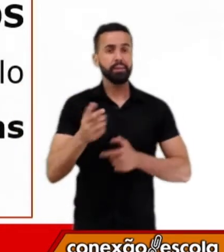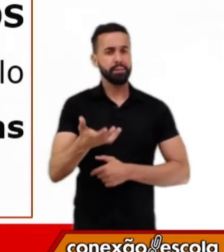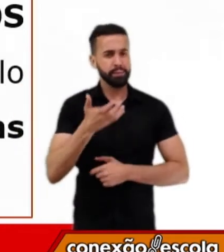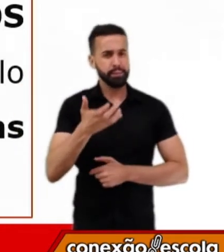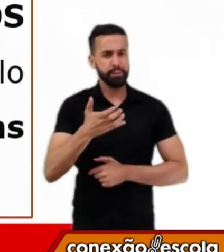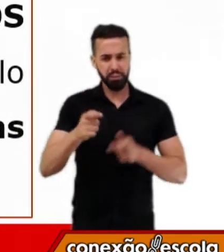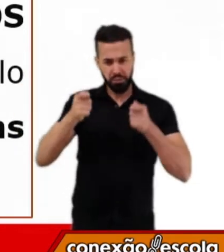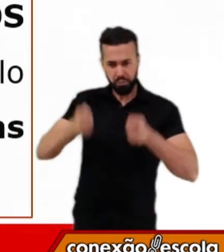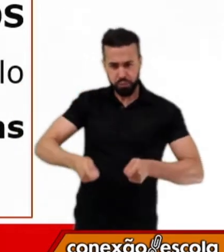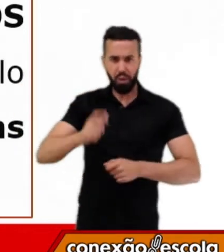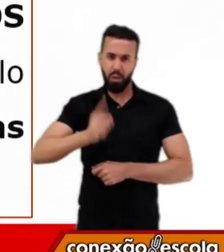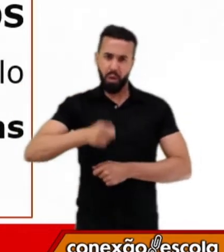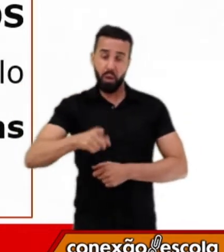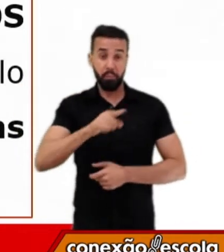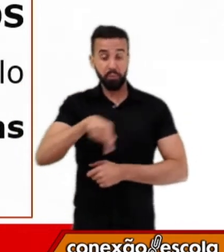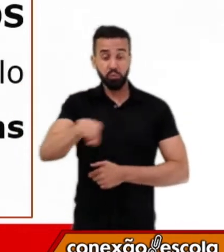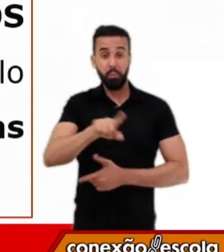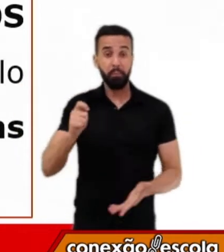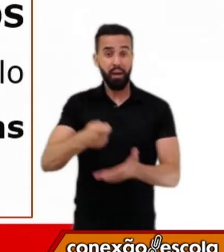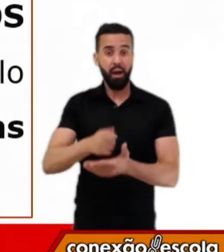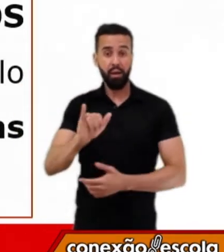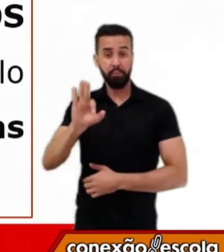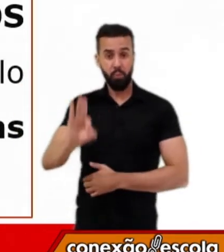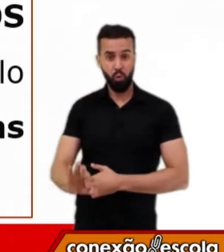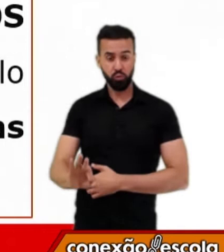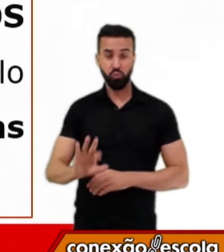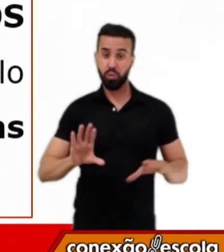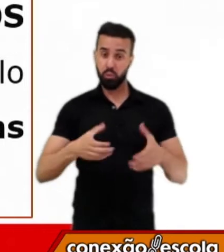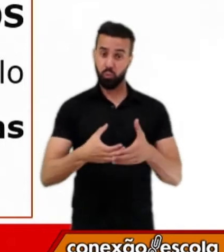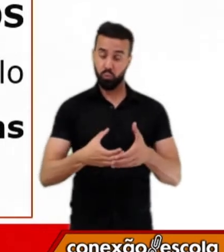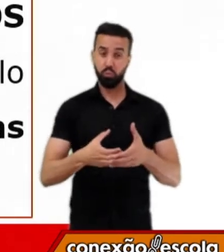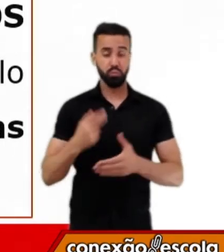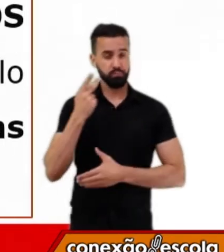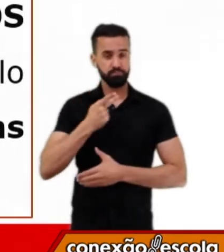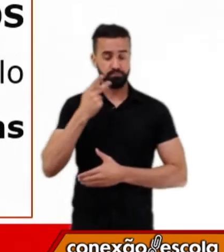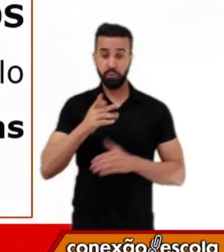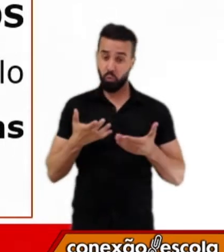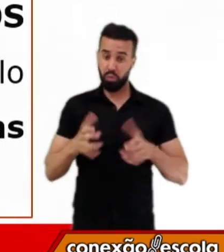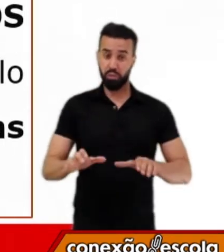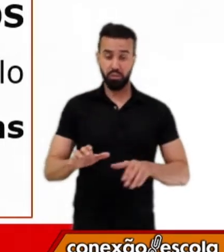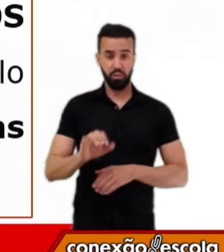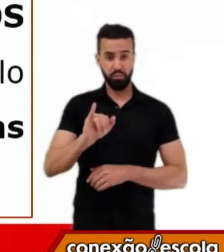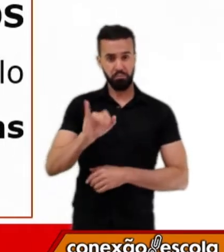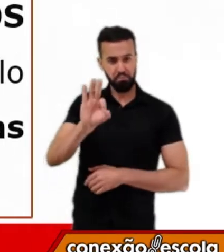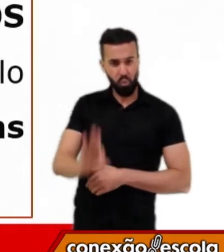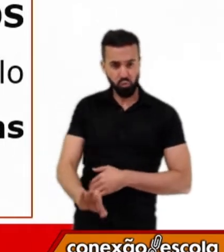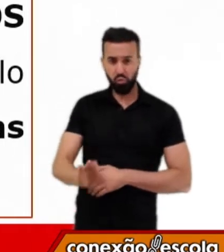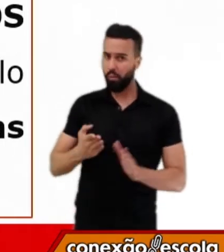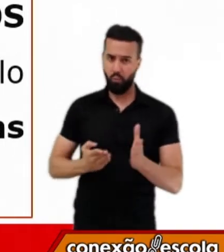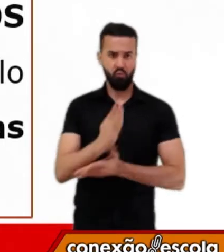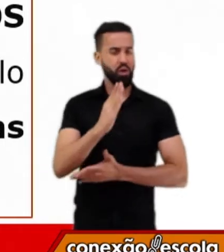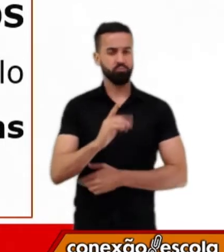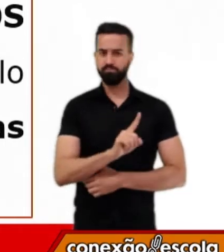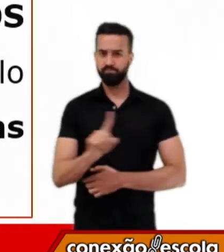impor mais impostos e o parlamento não querer que esses impostos fossem assim aprovados. E aí nós temos